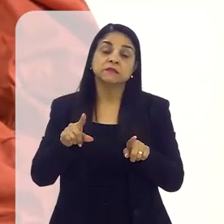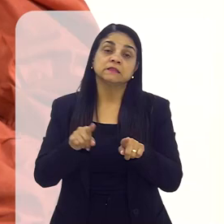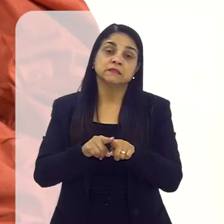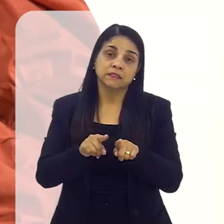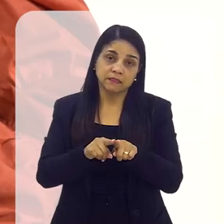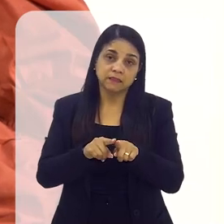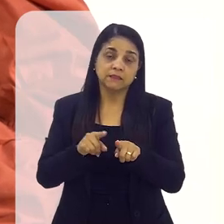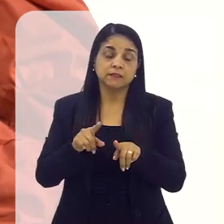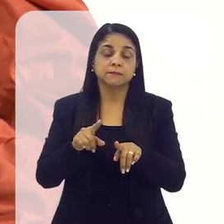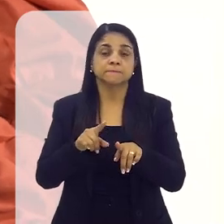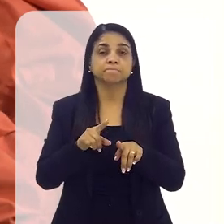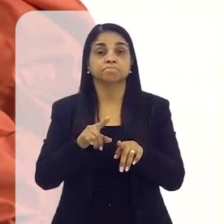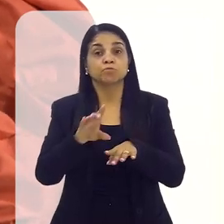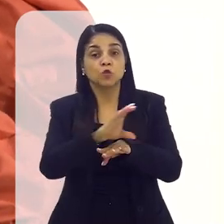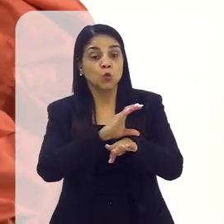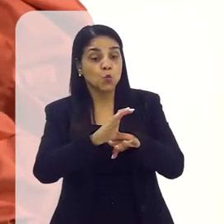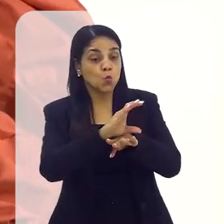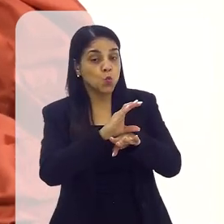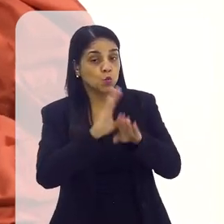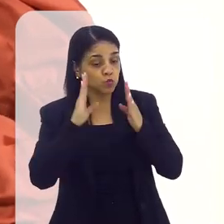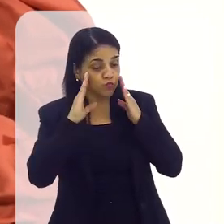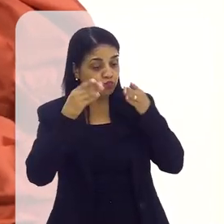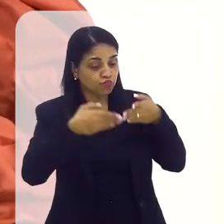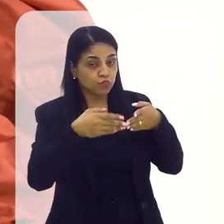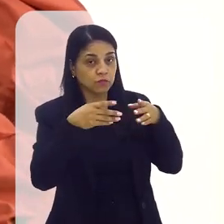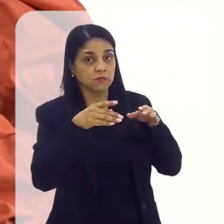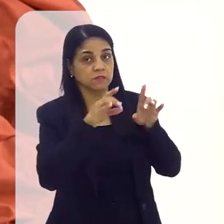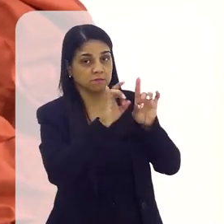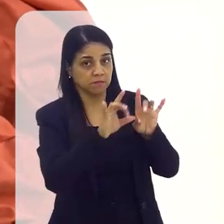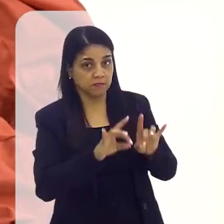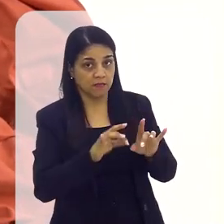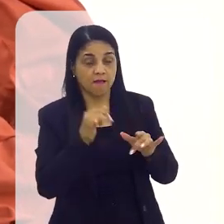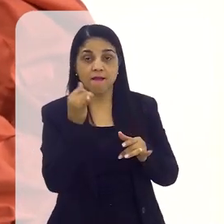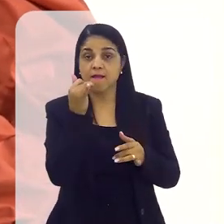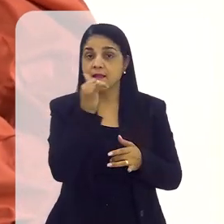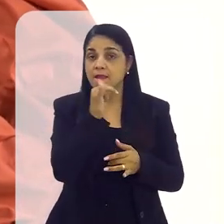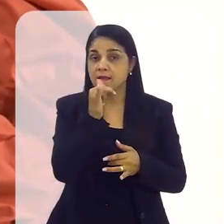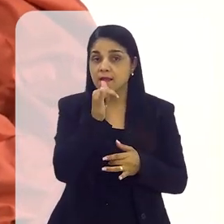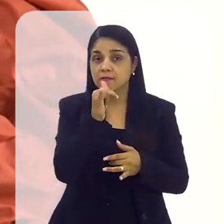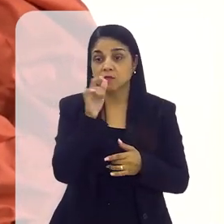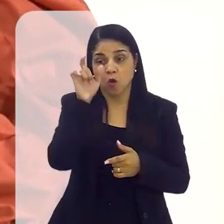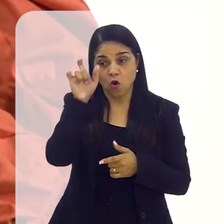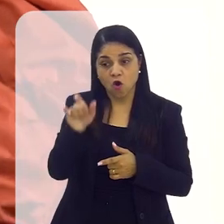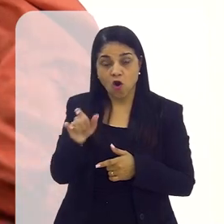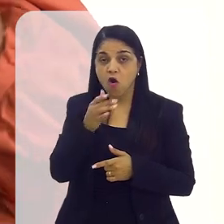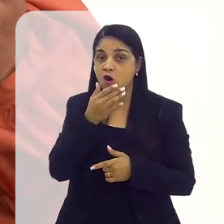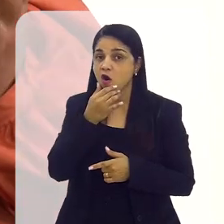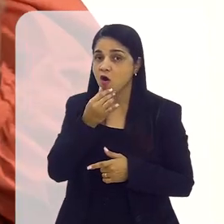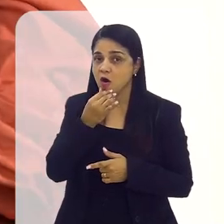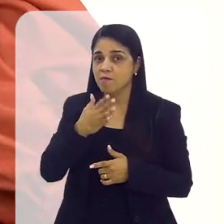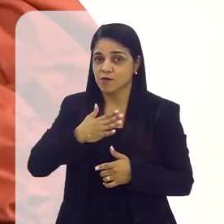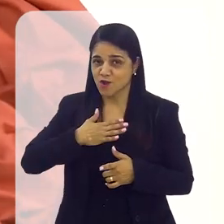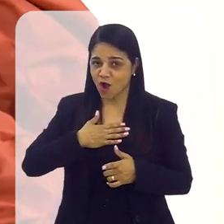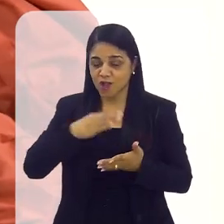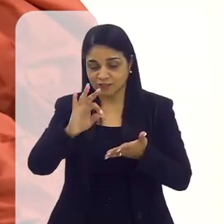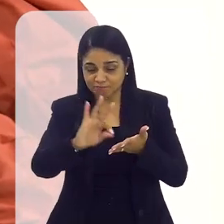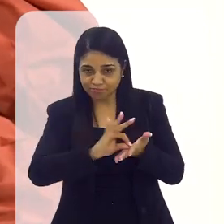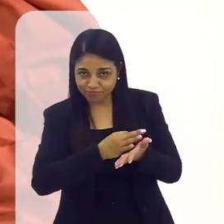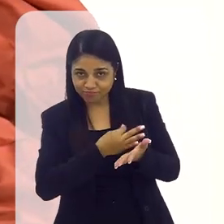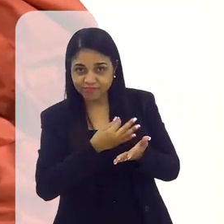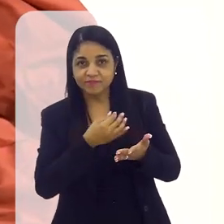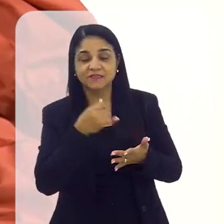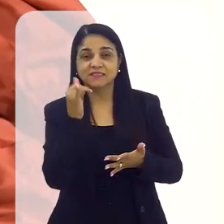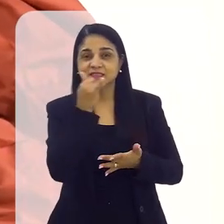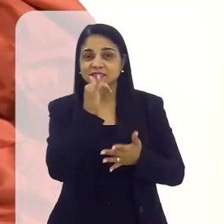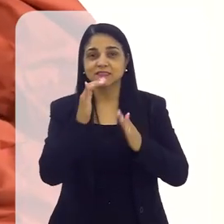temos modalidades também que são bem específicas. Tem a elétrica, que atrai muito público masculino em